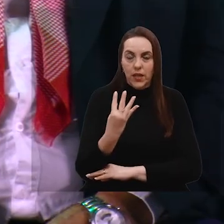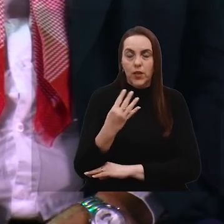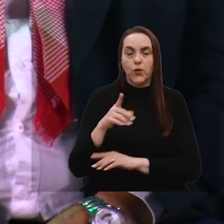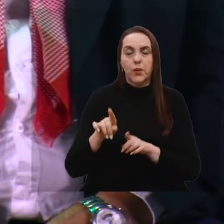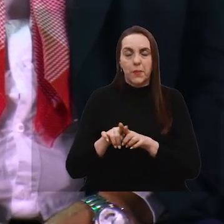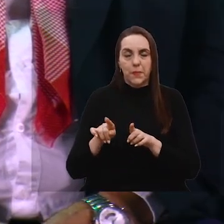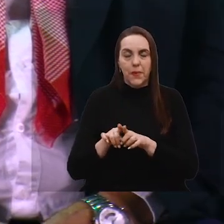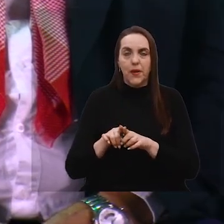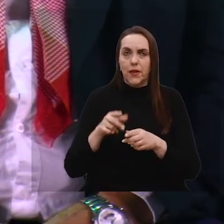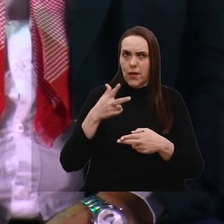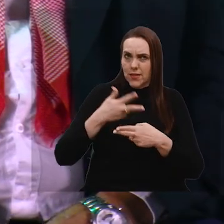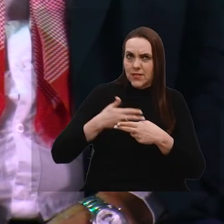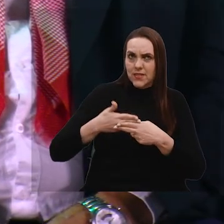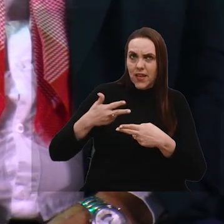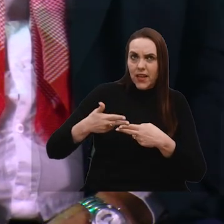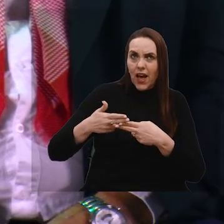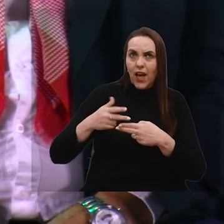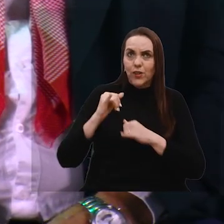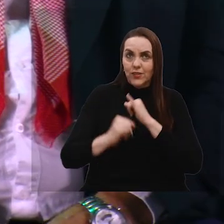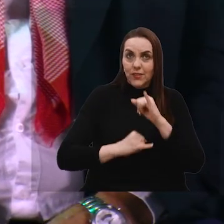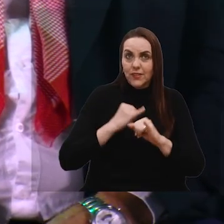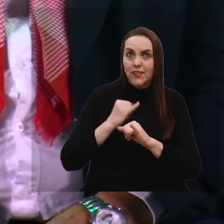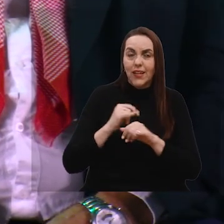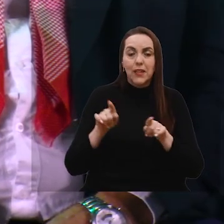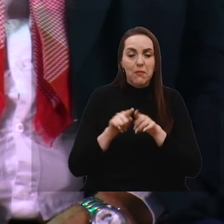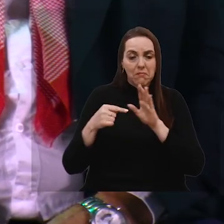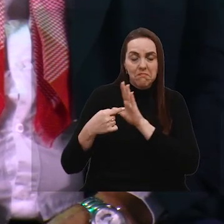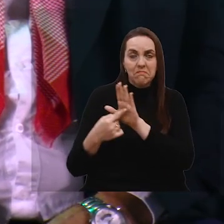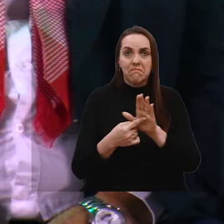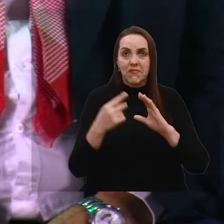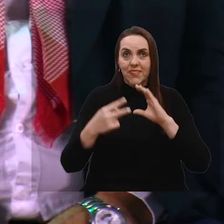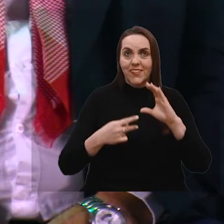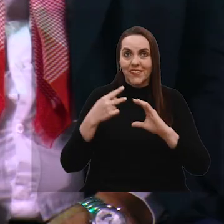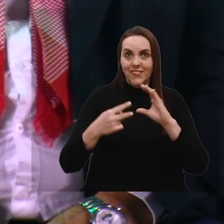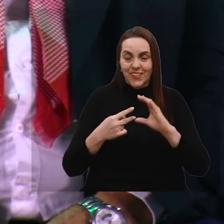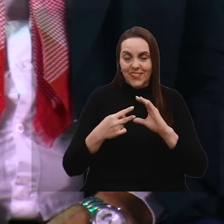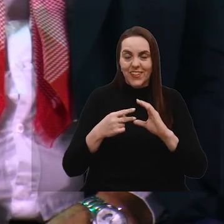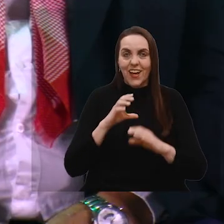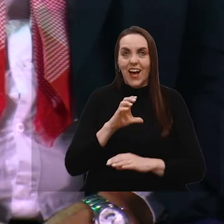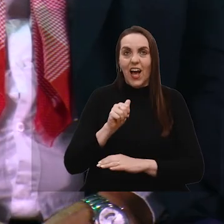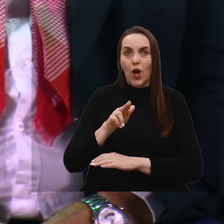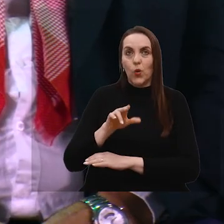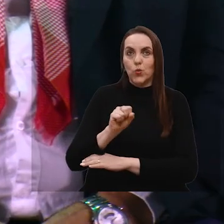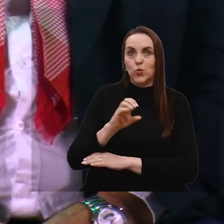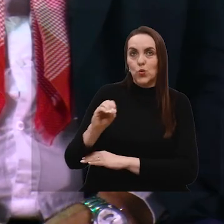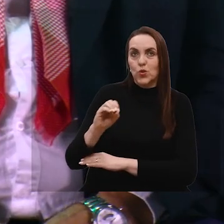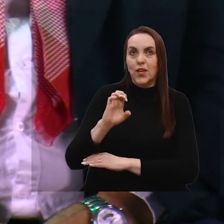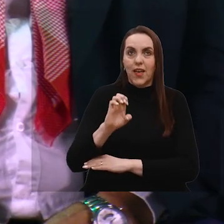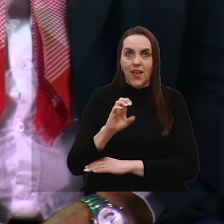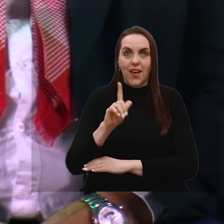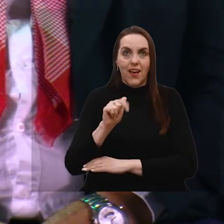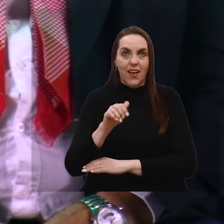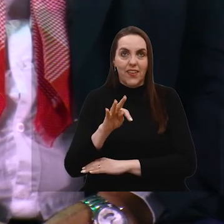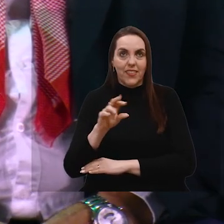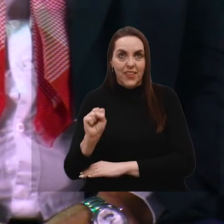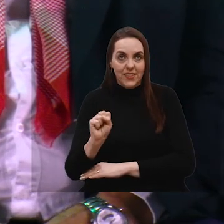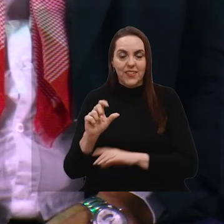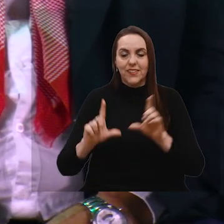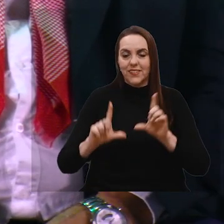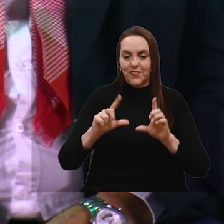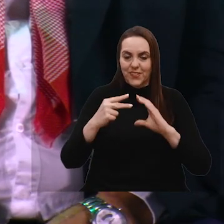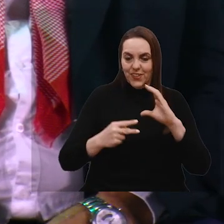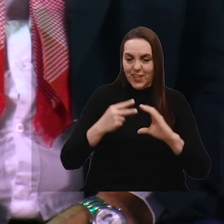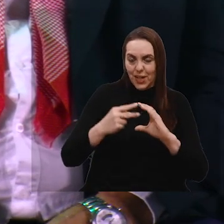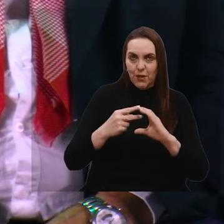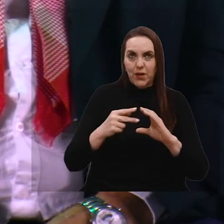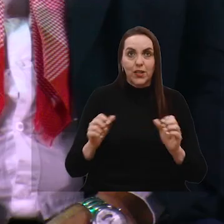Deboni Quarteto, além da criação de webséries que já foram apresentadas na Câmara de Vereadores de Caxias do Sul, entre Causos e Gaitas e na nossa